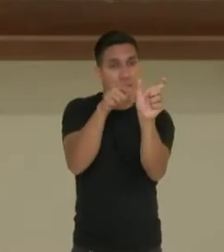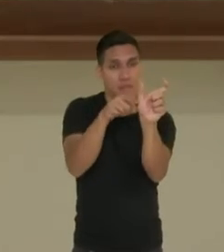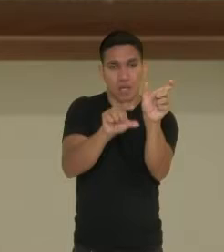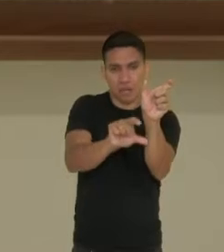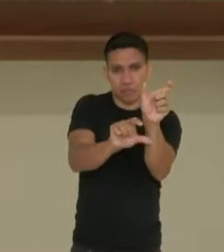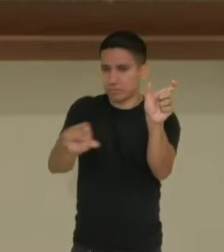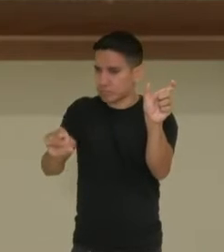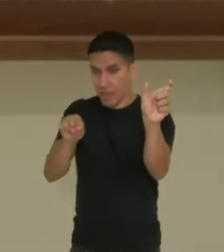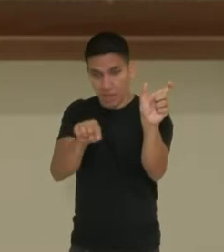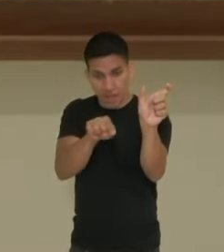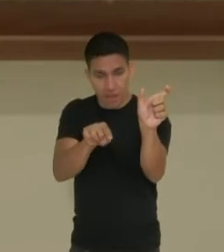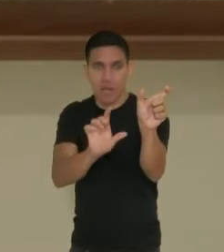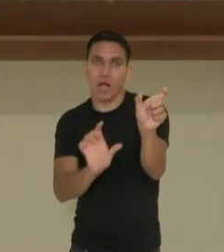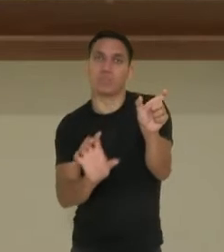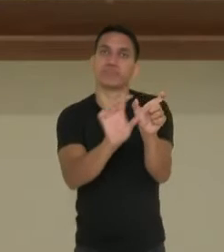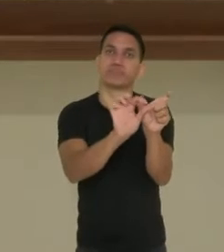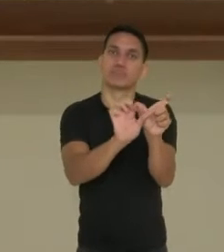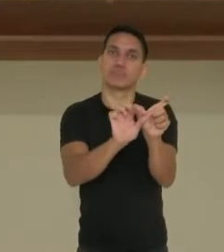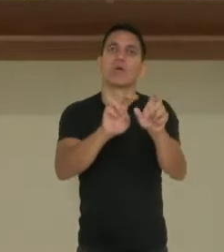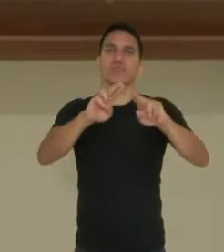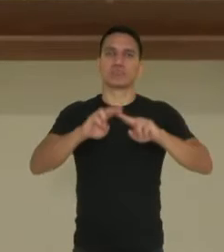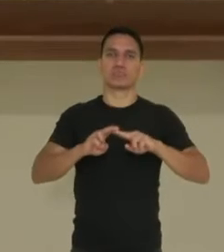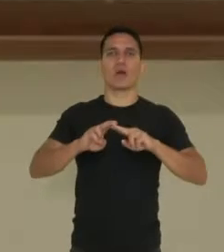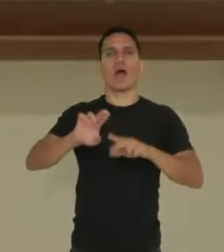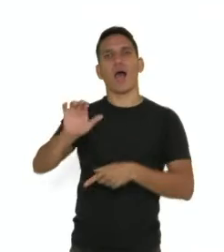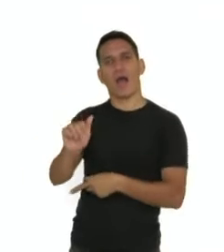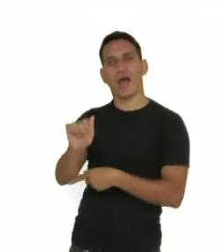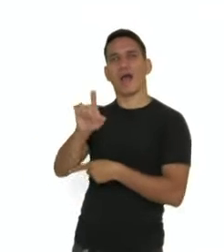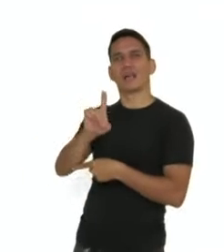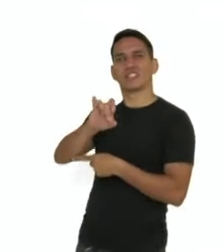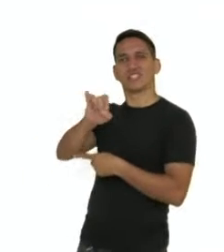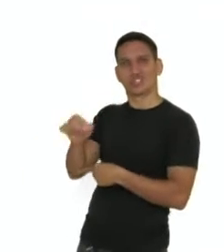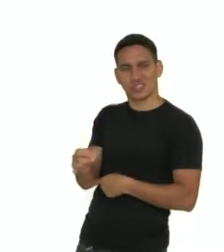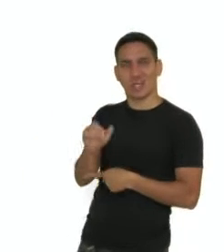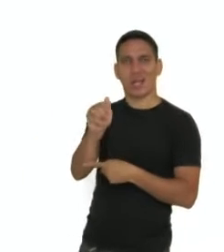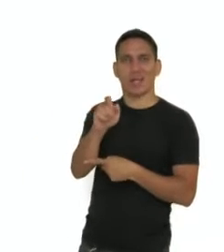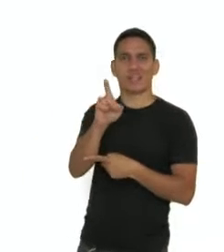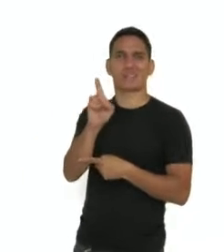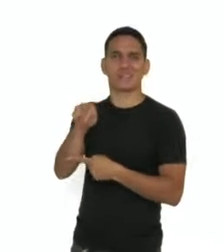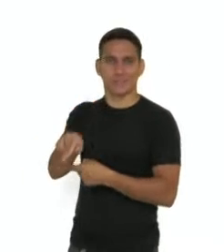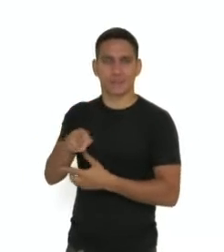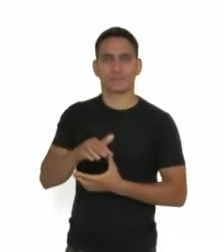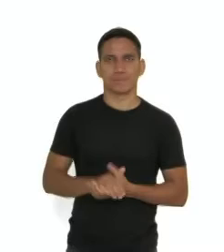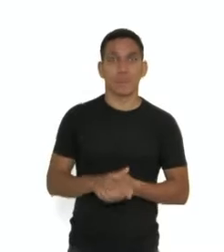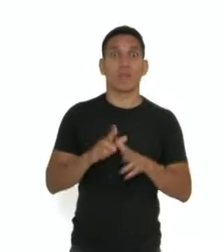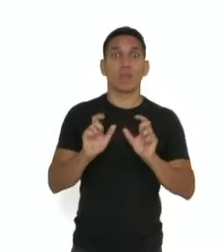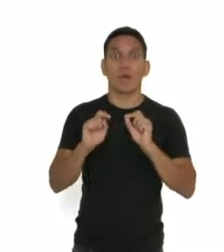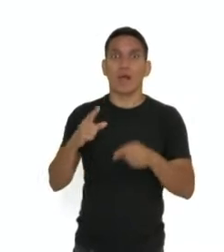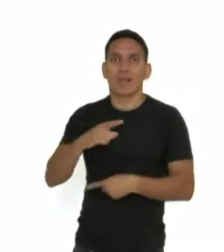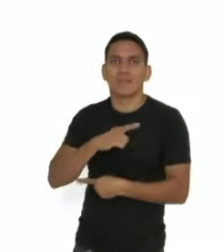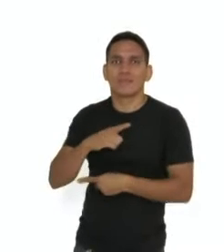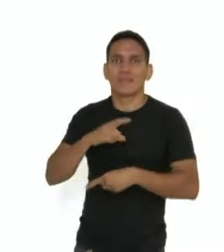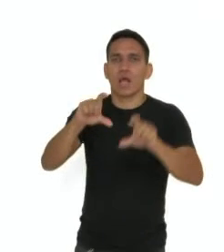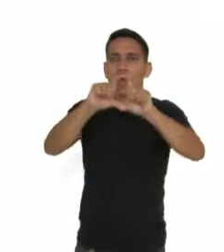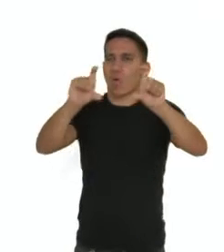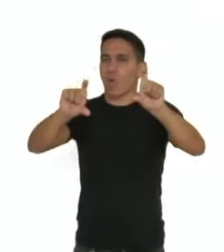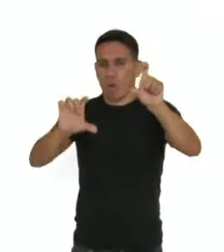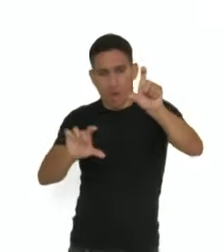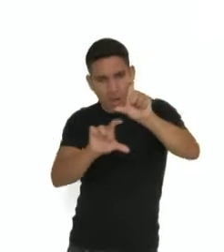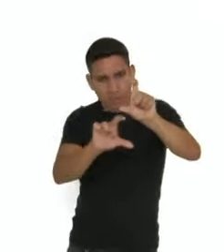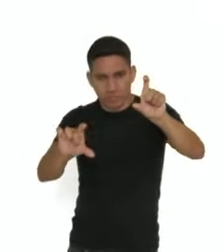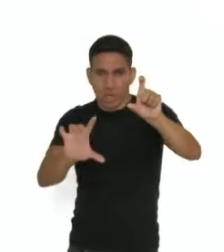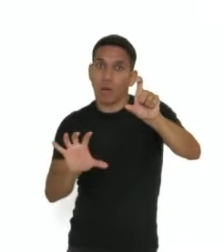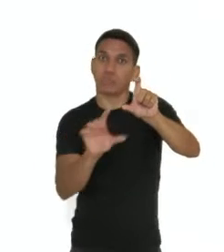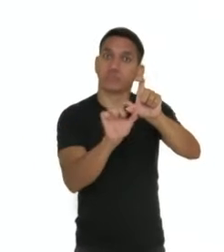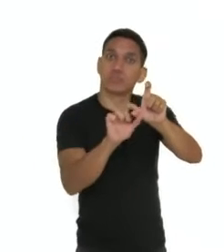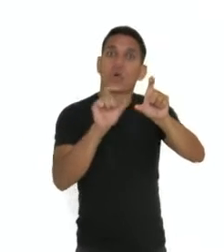de adjunto adnominal, né? E como nós temos aqui, como eu falei, uma oração subordinada adjetiva, o que ela é? É